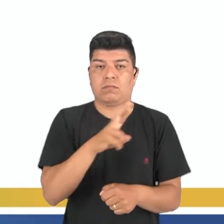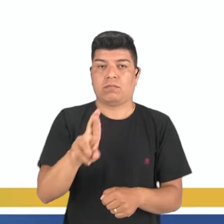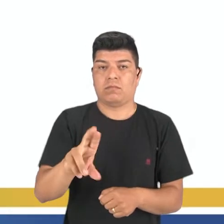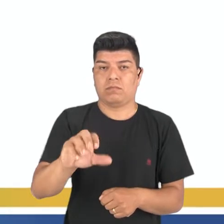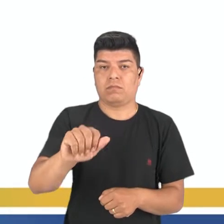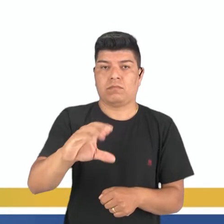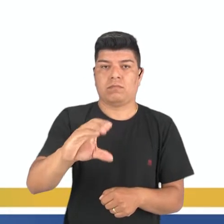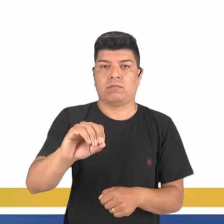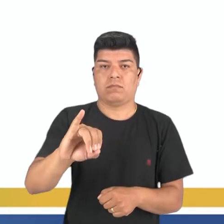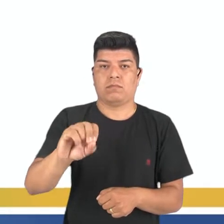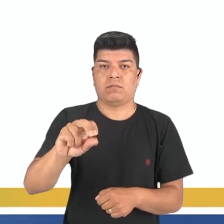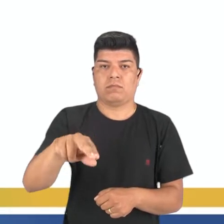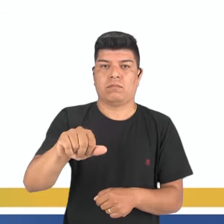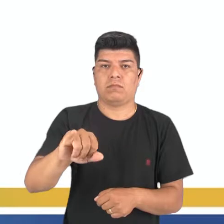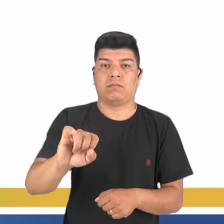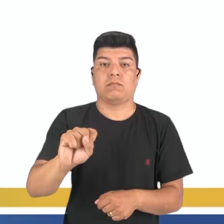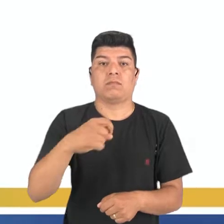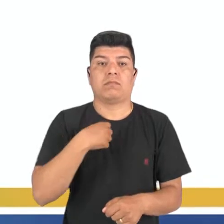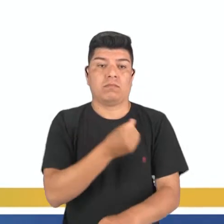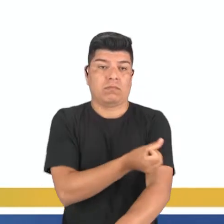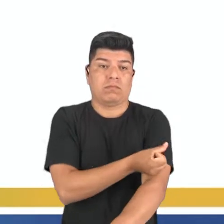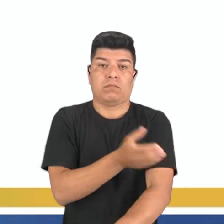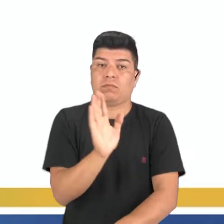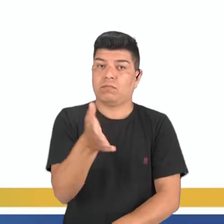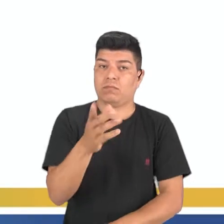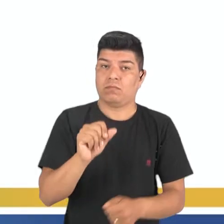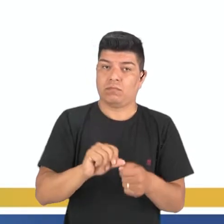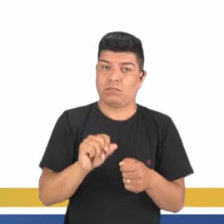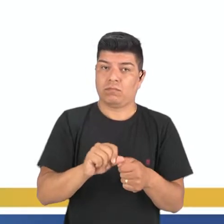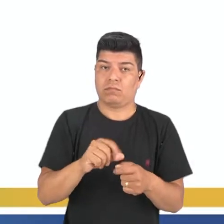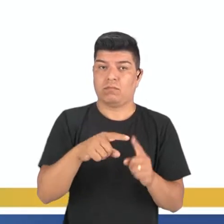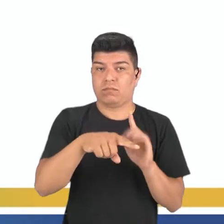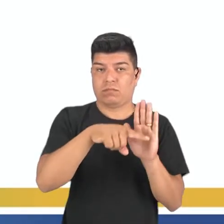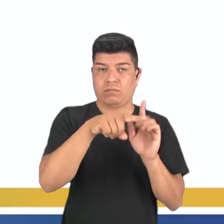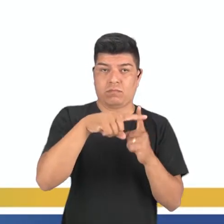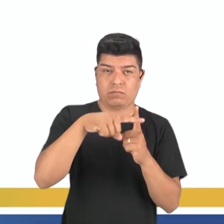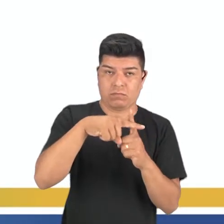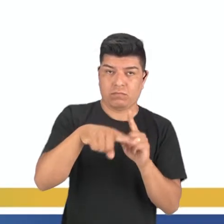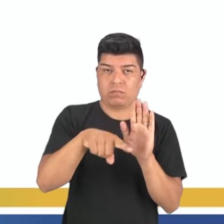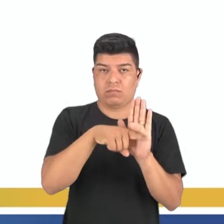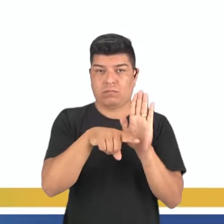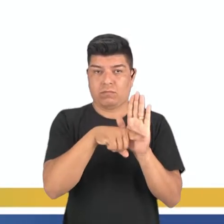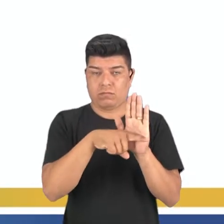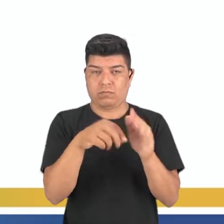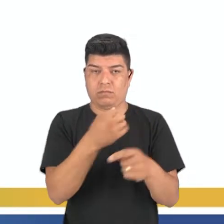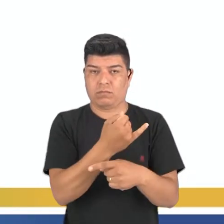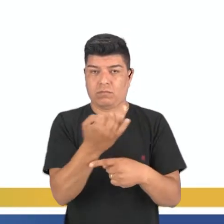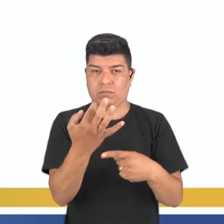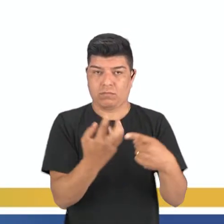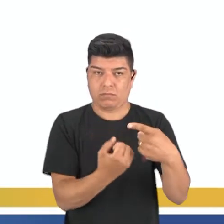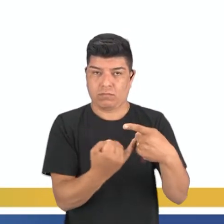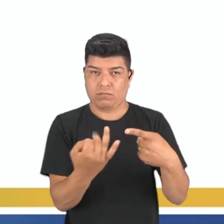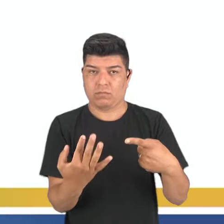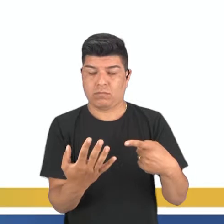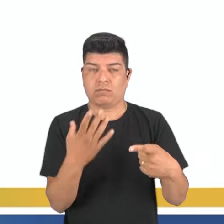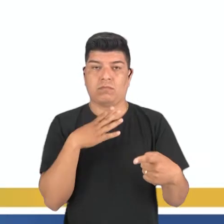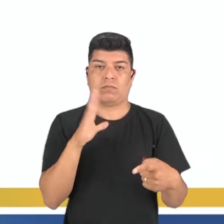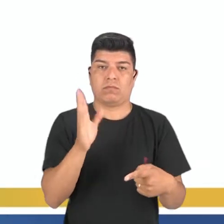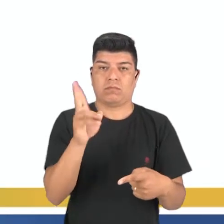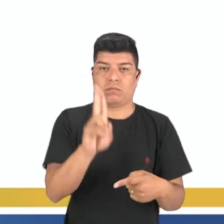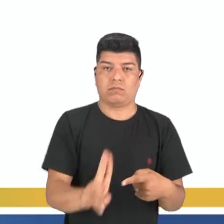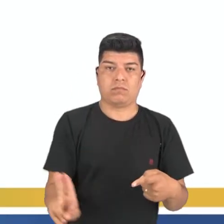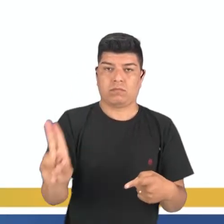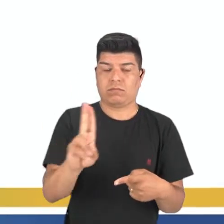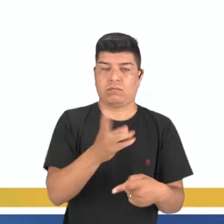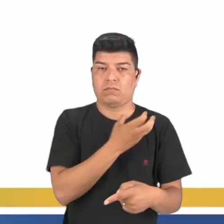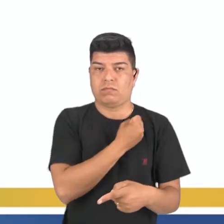racionais. Só que no 6º ano você já fez isso. Quando você somava fração, subtraía frações, você já estava trabalhando com